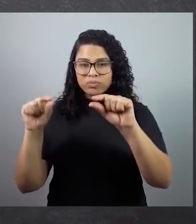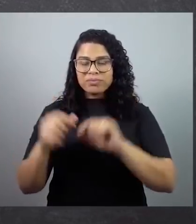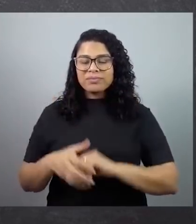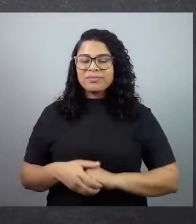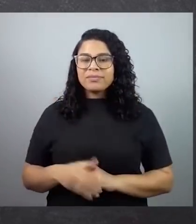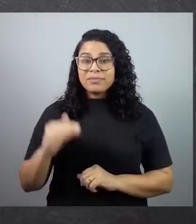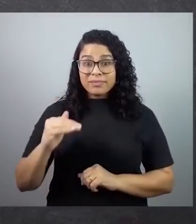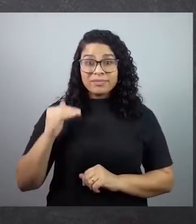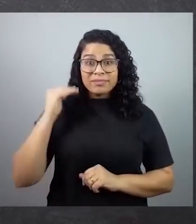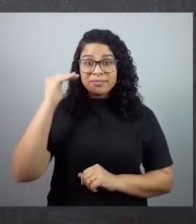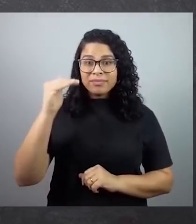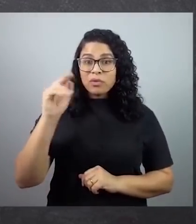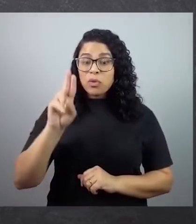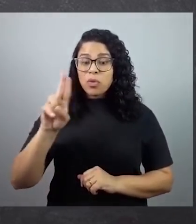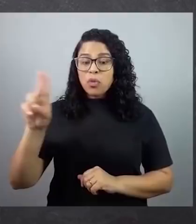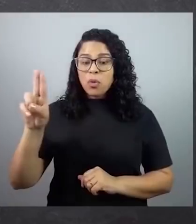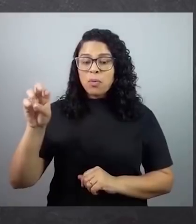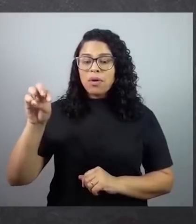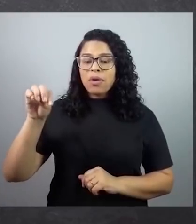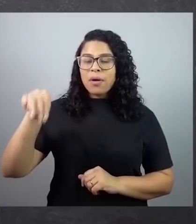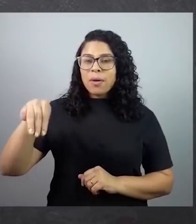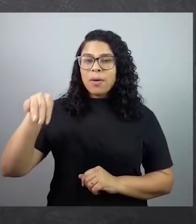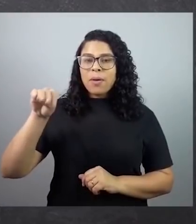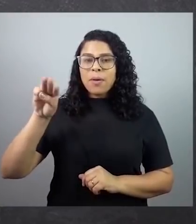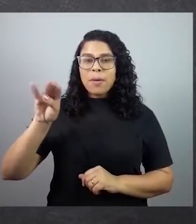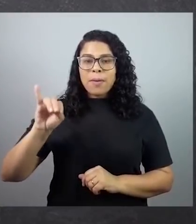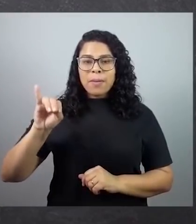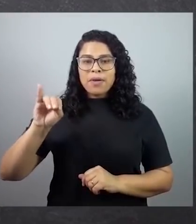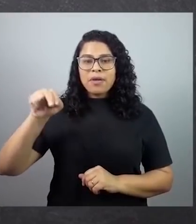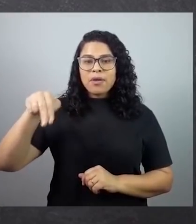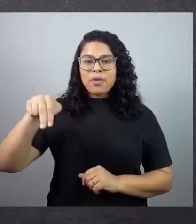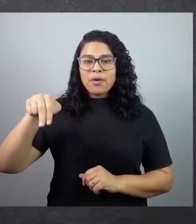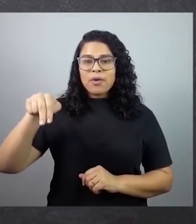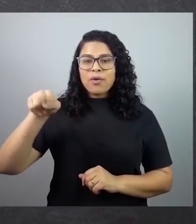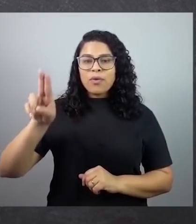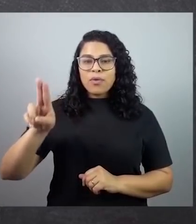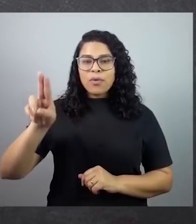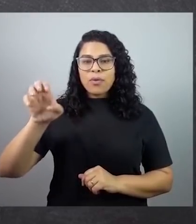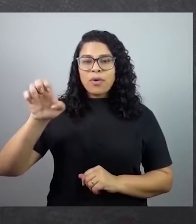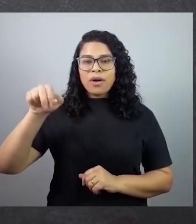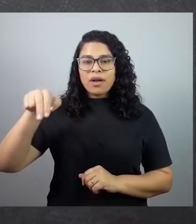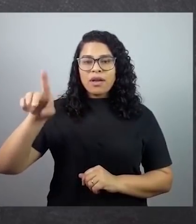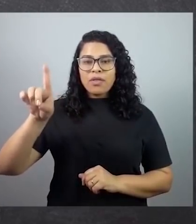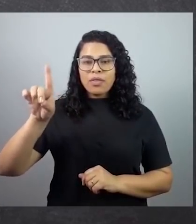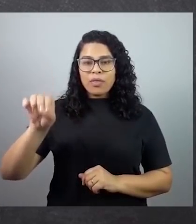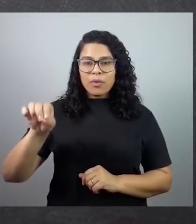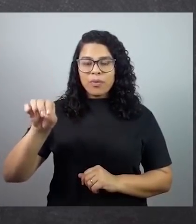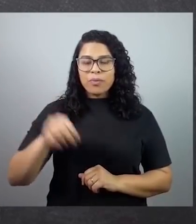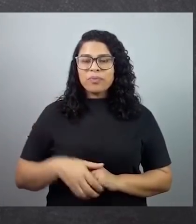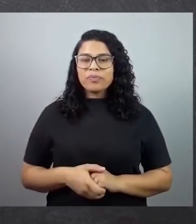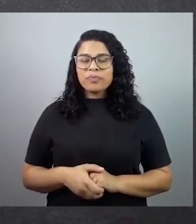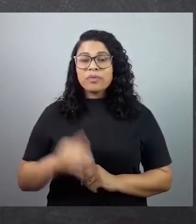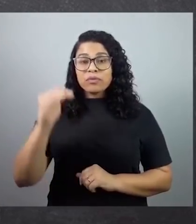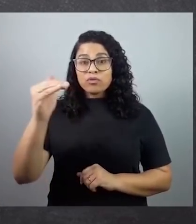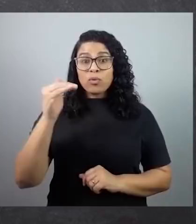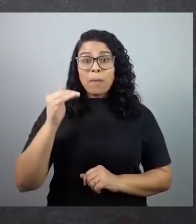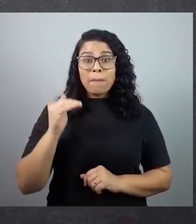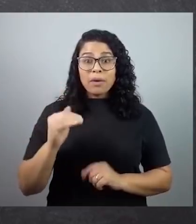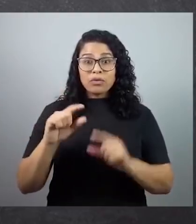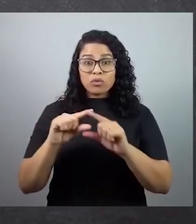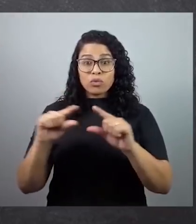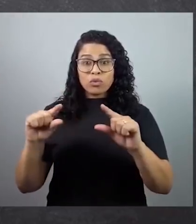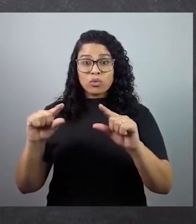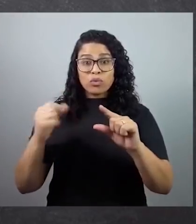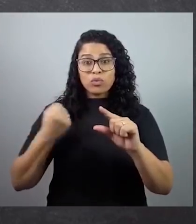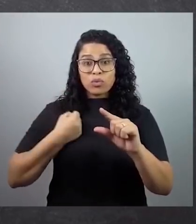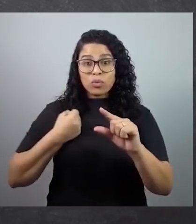na parte superior é chamado de diminuendo, enquanto que o que é inferior, que está na parte de